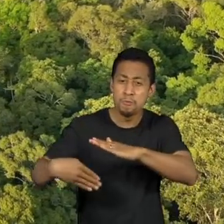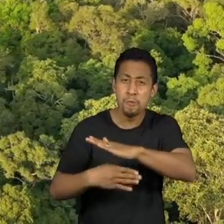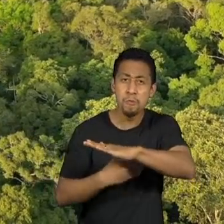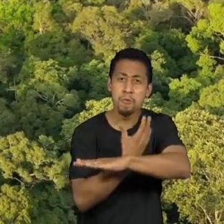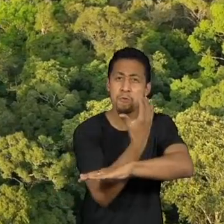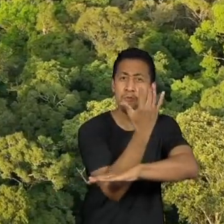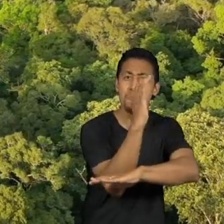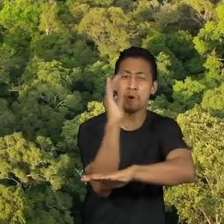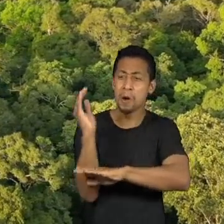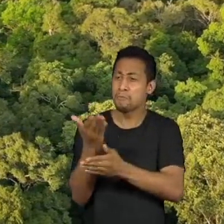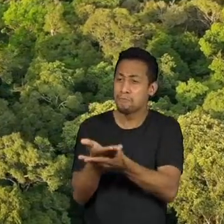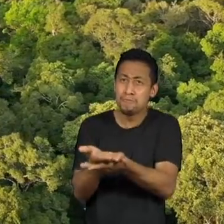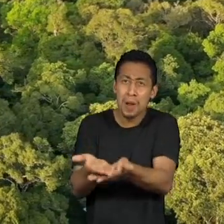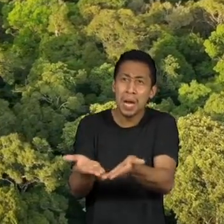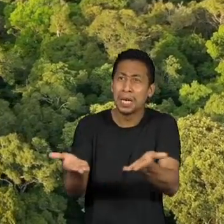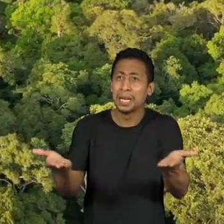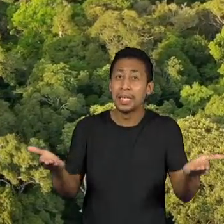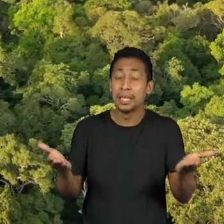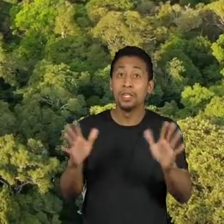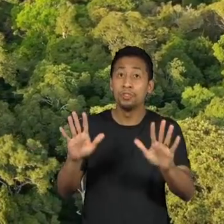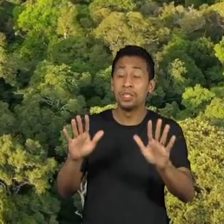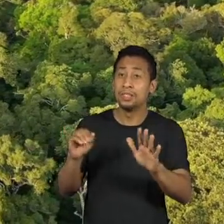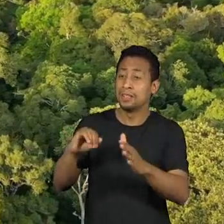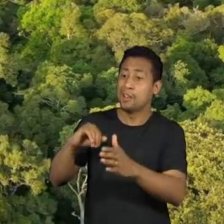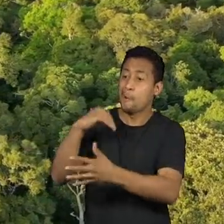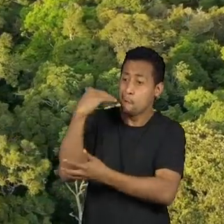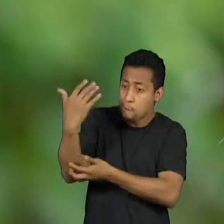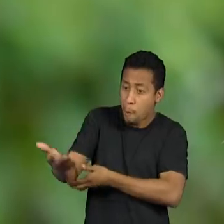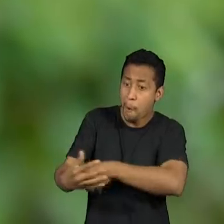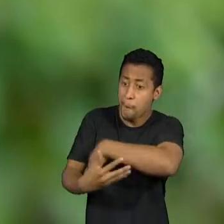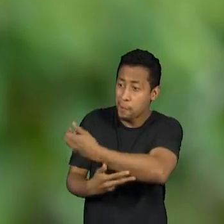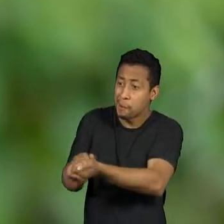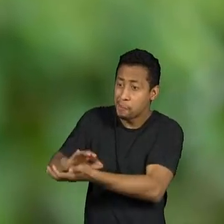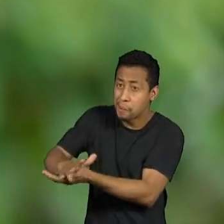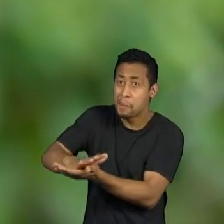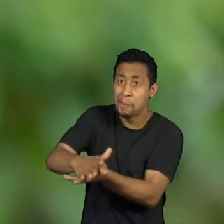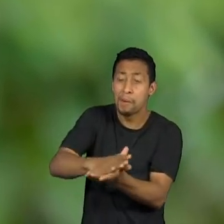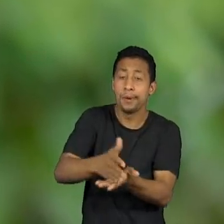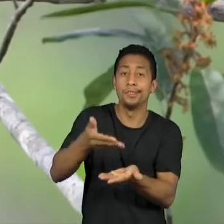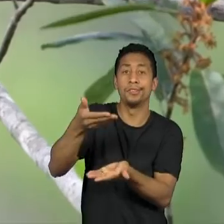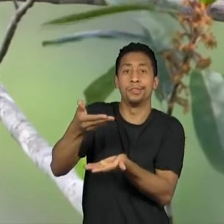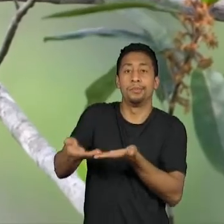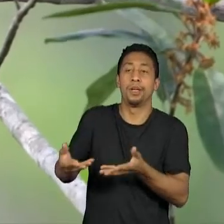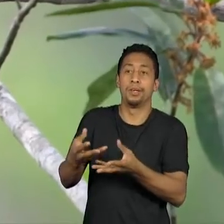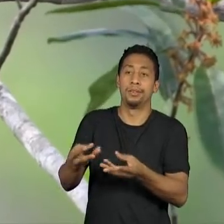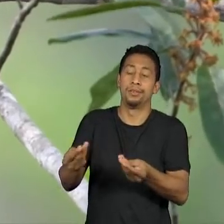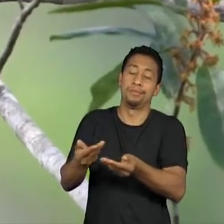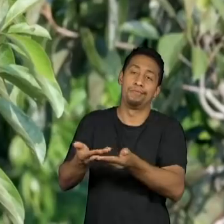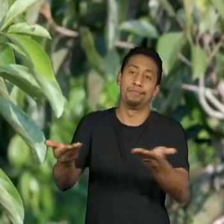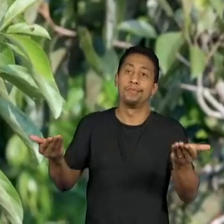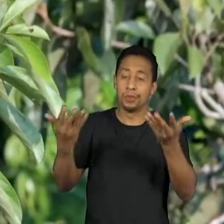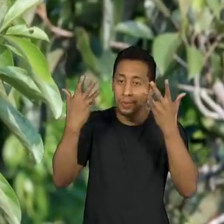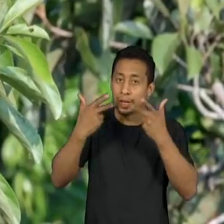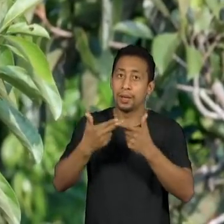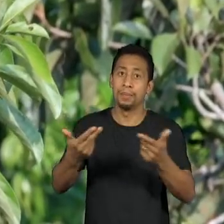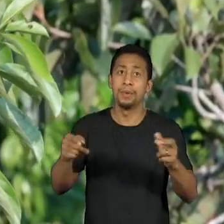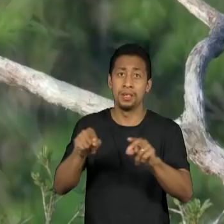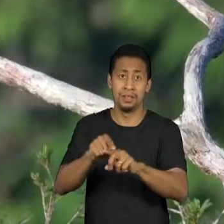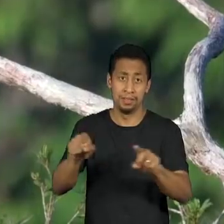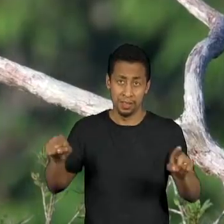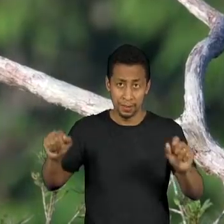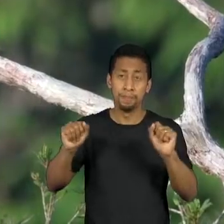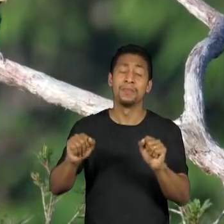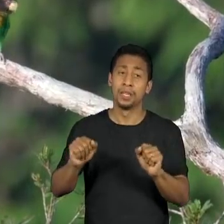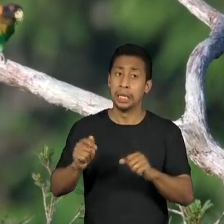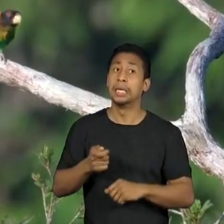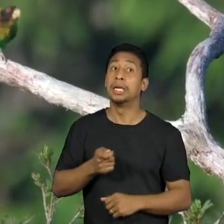a gente está perdendo aquilo. A gente está perdendo toda aquela diversidade, toda aquela dinâmica dos bichos. E assim, ainda existe muita